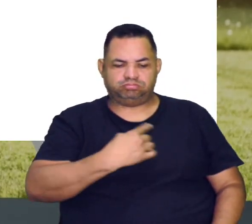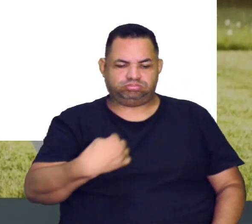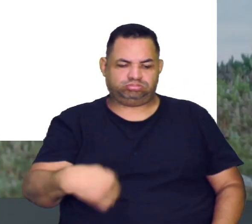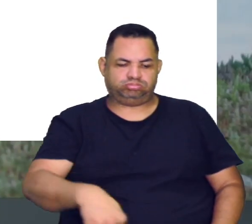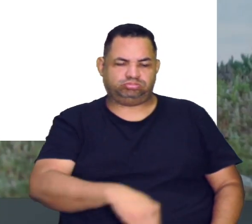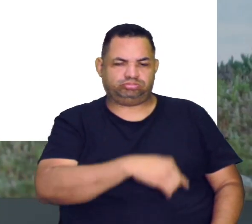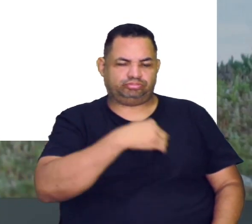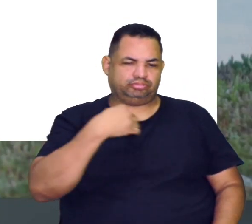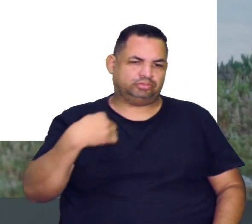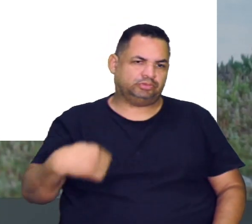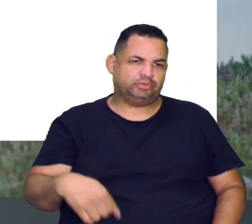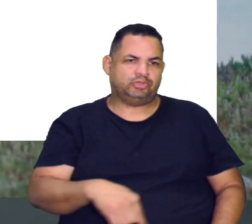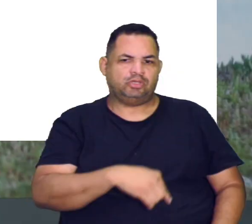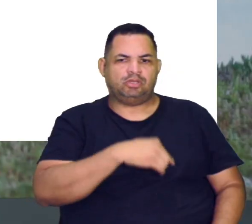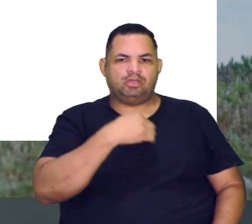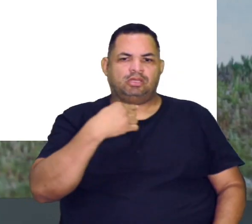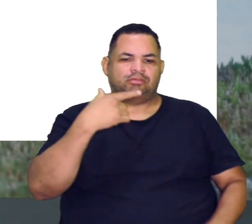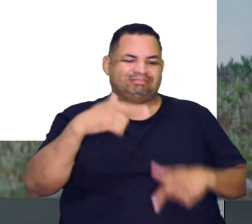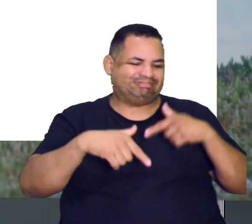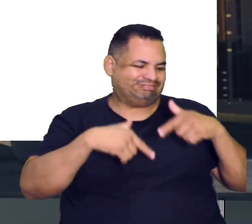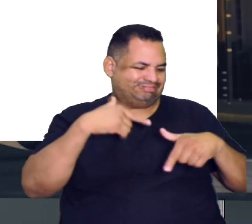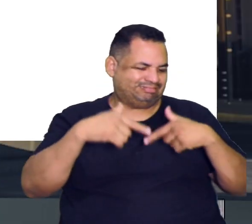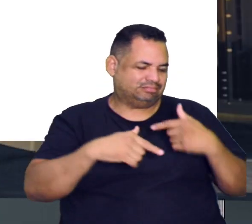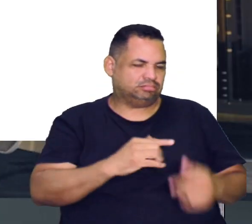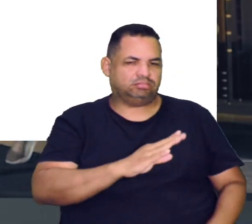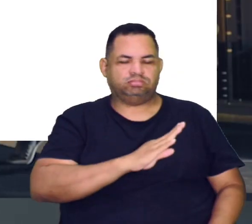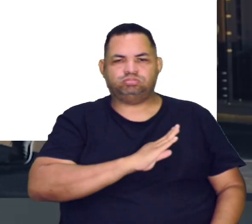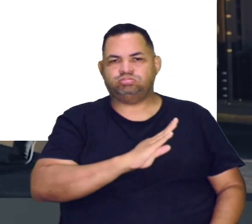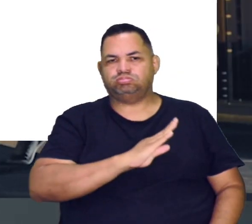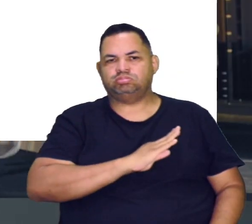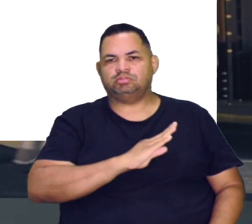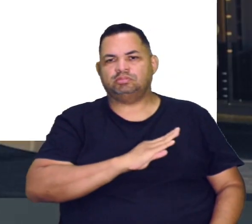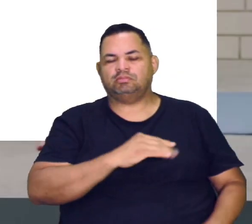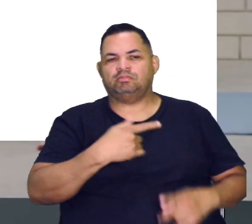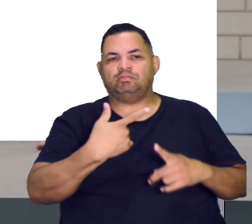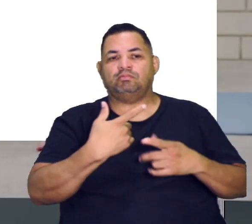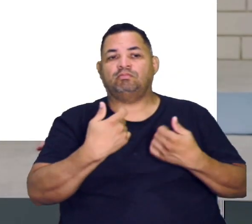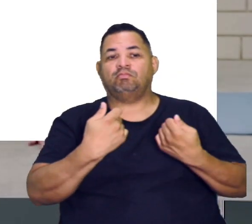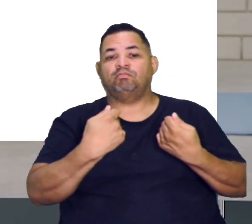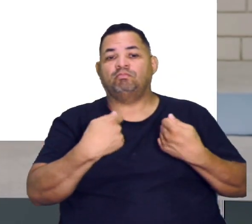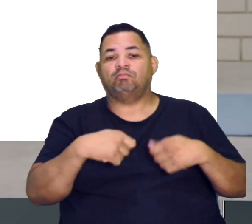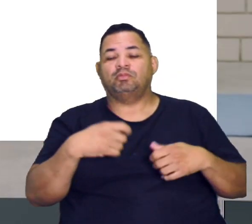Está fazendo ele sobrecarregando esse coração, pode trazer alguns